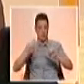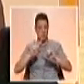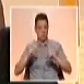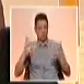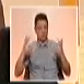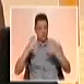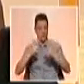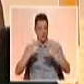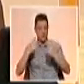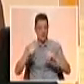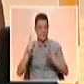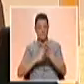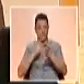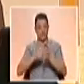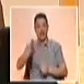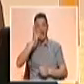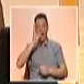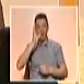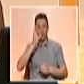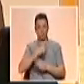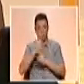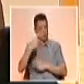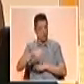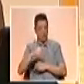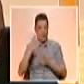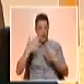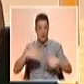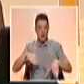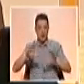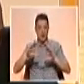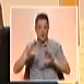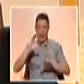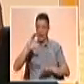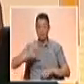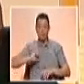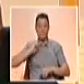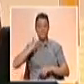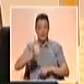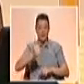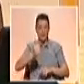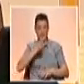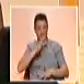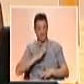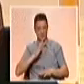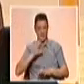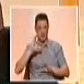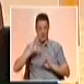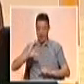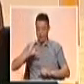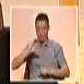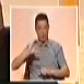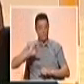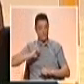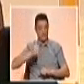não crítica do ponto de vista da falta de água, porque acabam por a ter, mas estava-me a lembrar, por exemplo, Cabo Verde, pronto, que nos diz qualquer coisa mais próxima ao coração